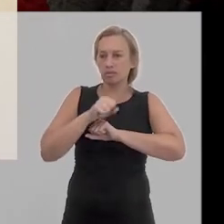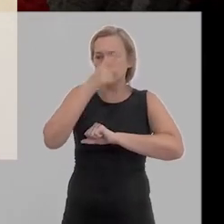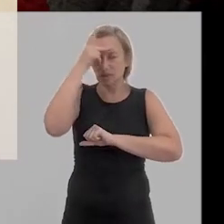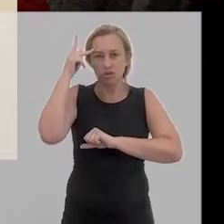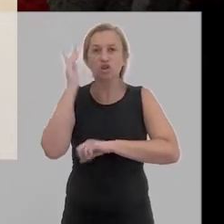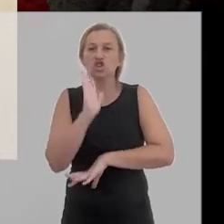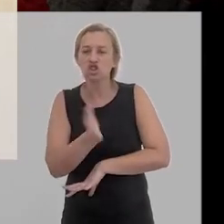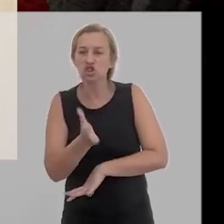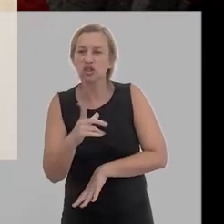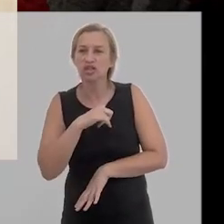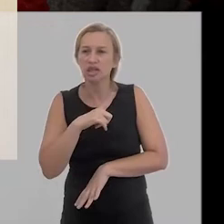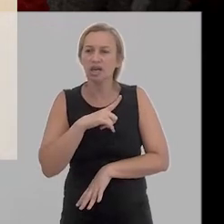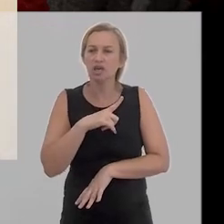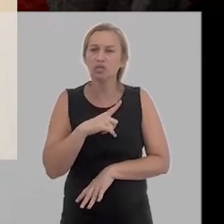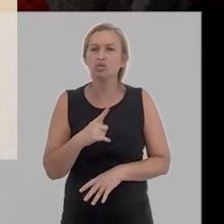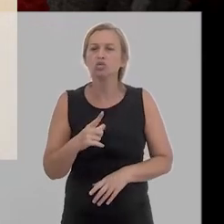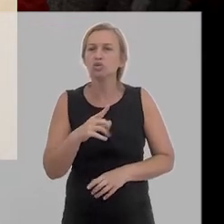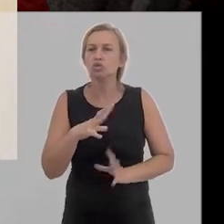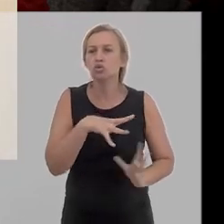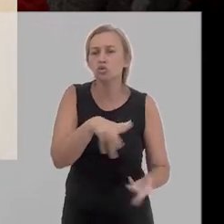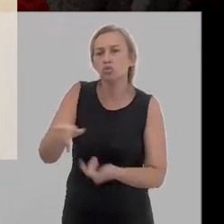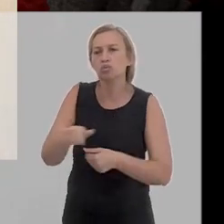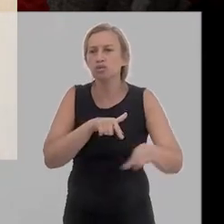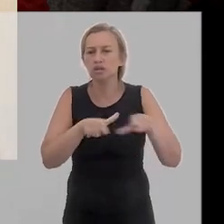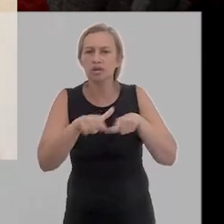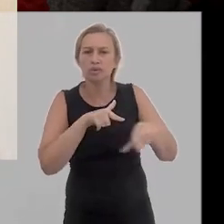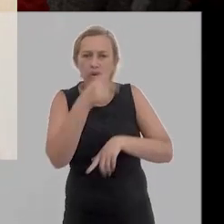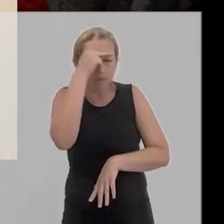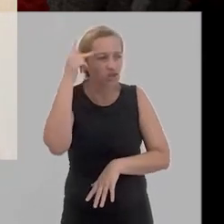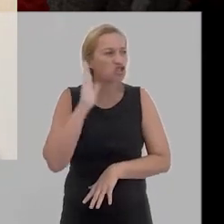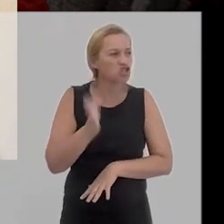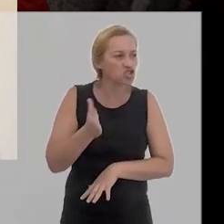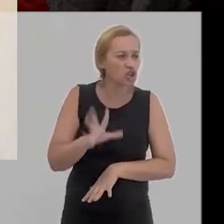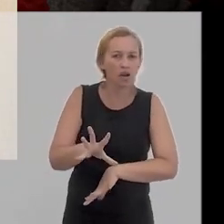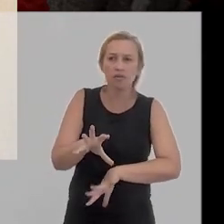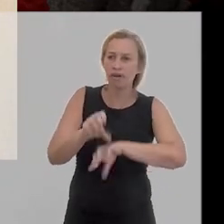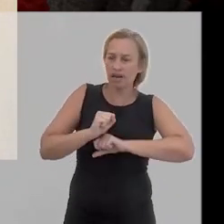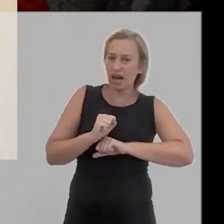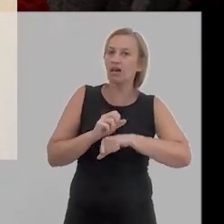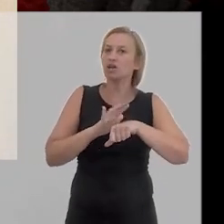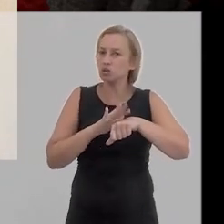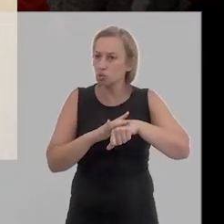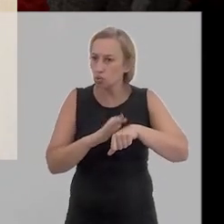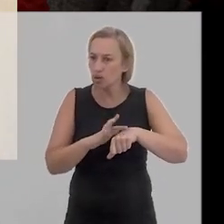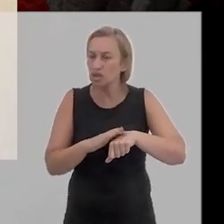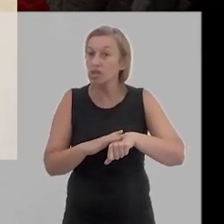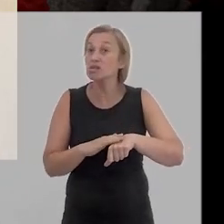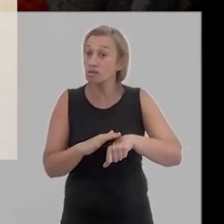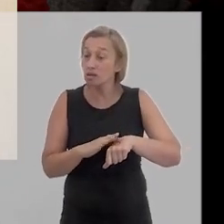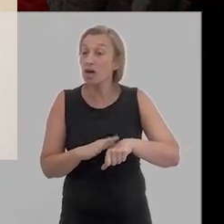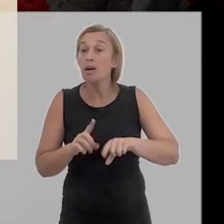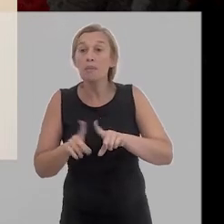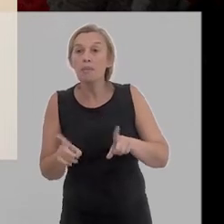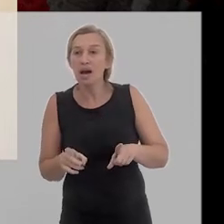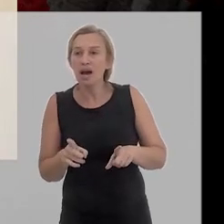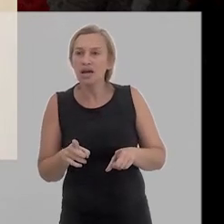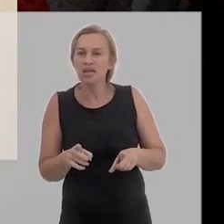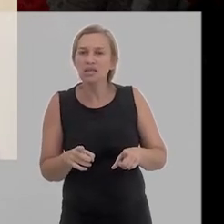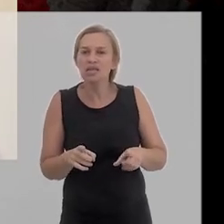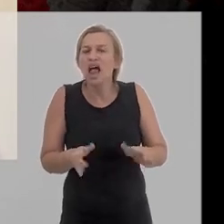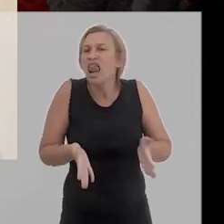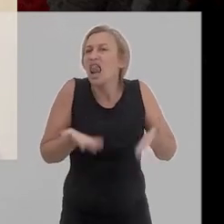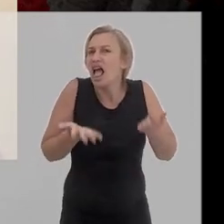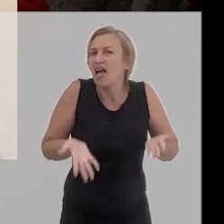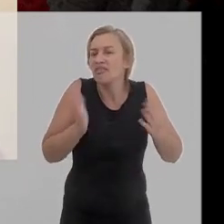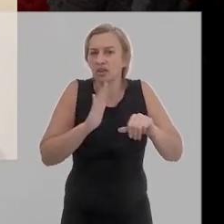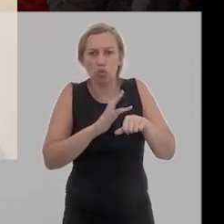pessoas infectadas. Eu já tenho no meu meio de trabalho reinfecções, pessoas que já tiveram a doença e que foram reinfectadas,